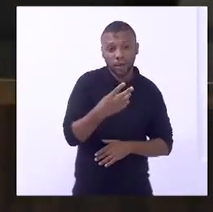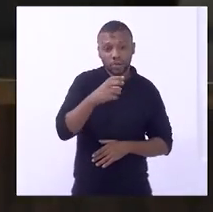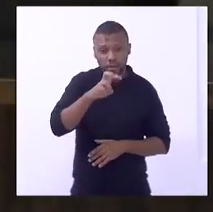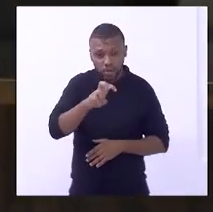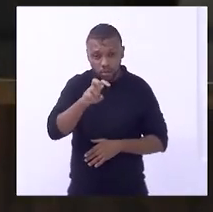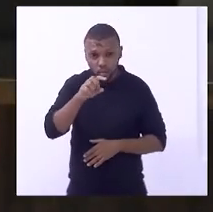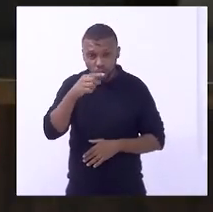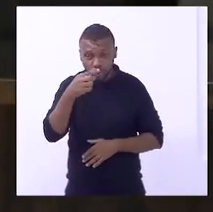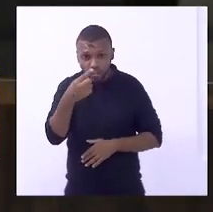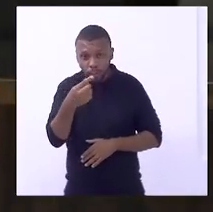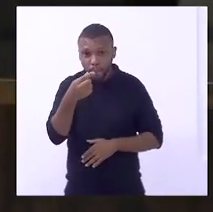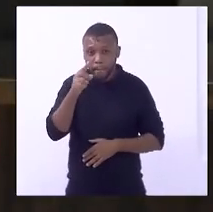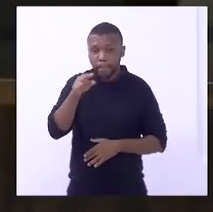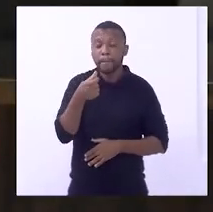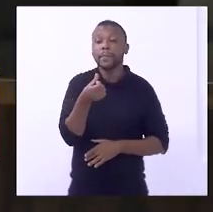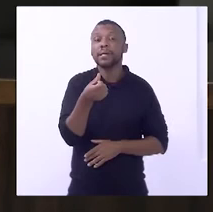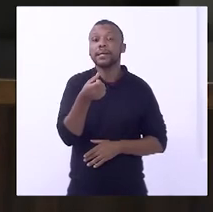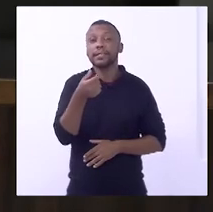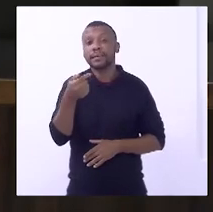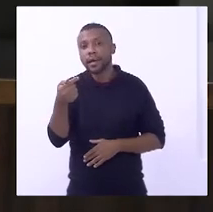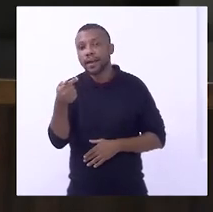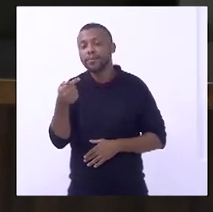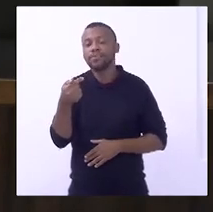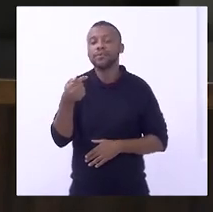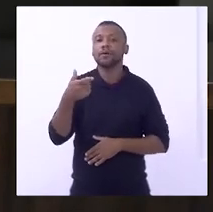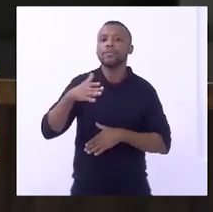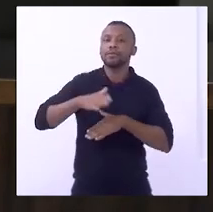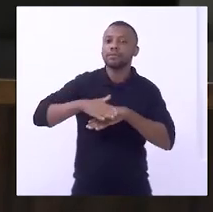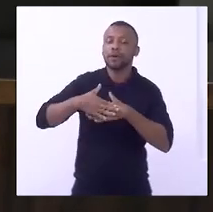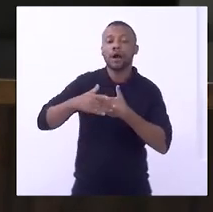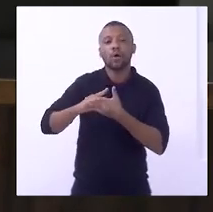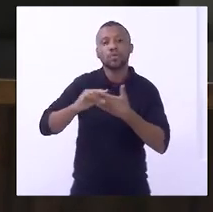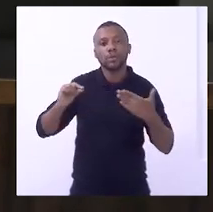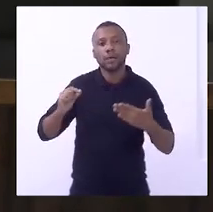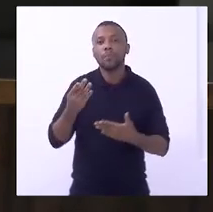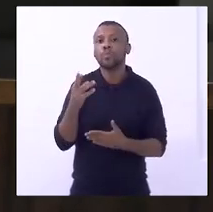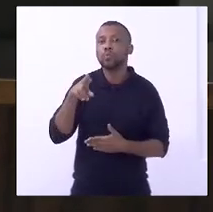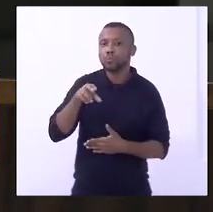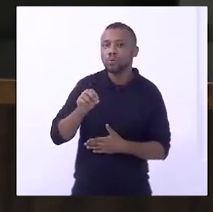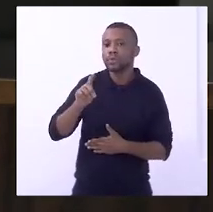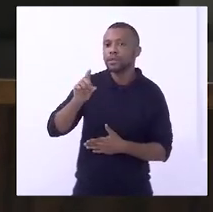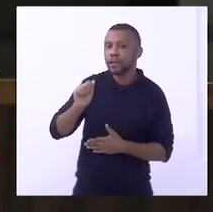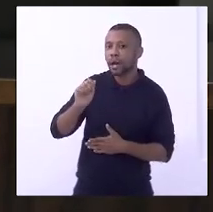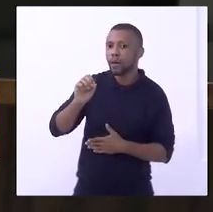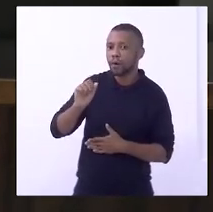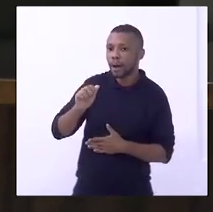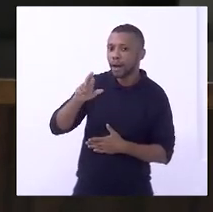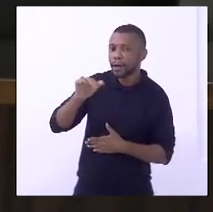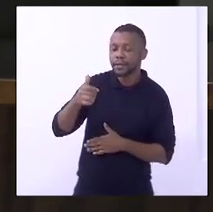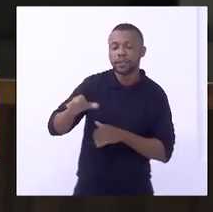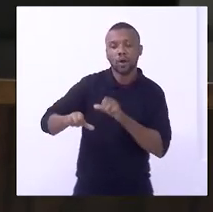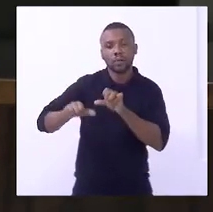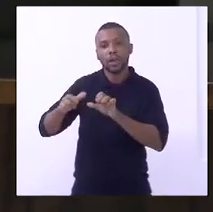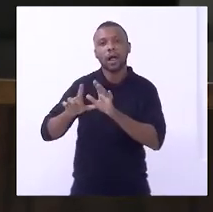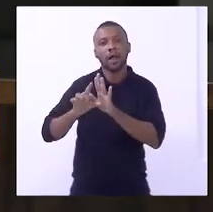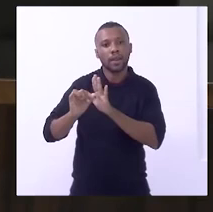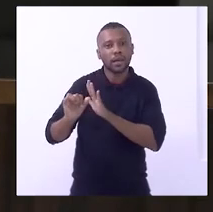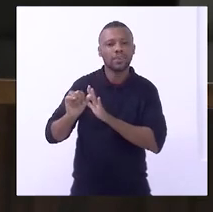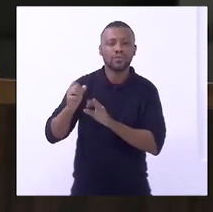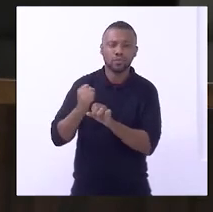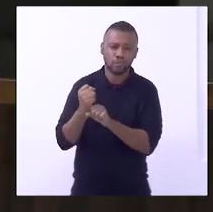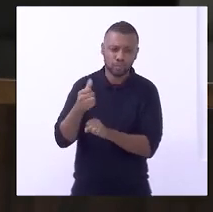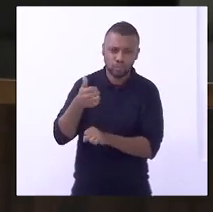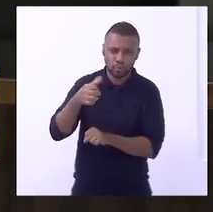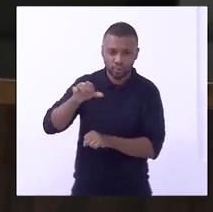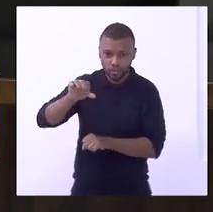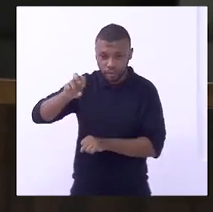4567 de 21, de autoria do deputado Bruno Dauari, que altera a lei 2407 de 8 de junho de 95, que